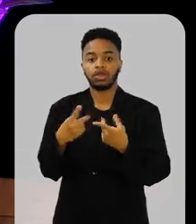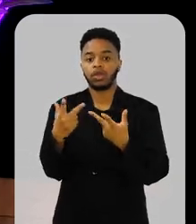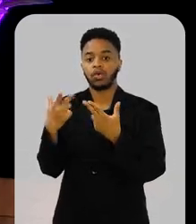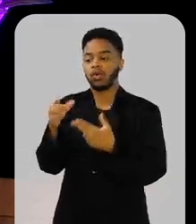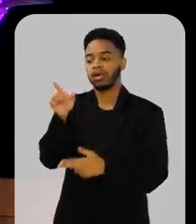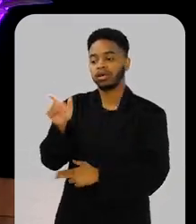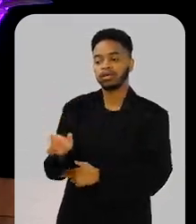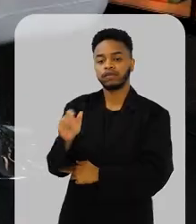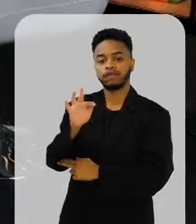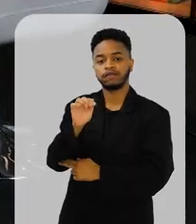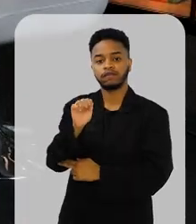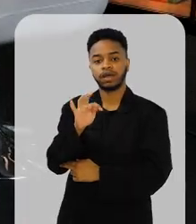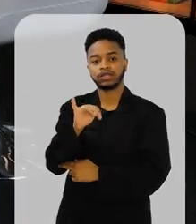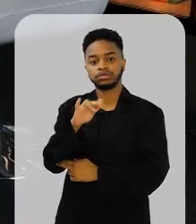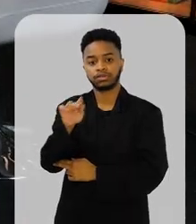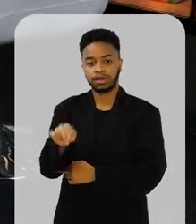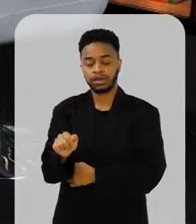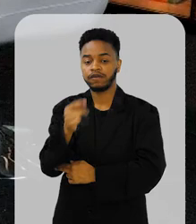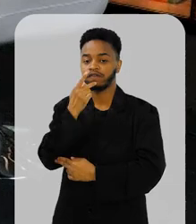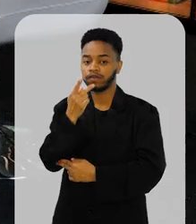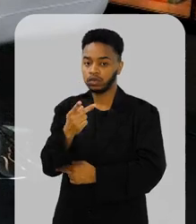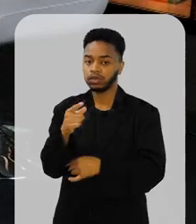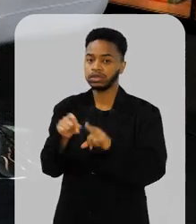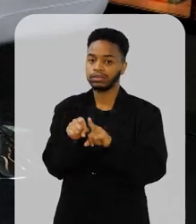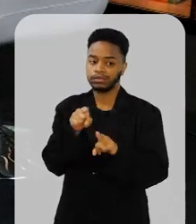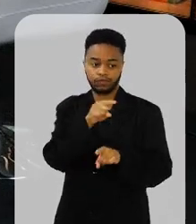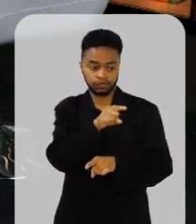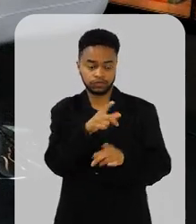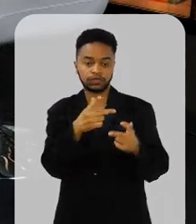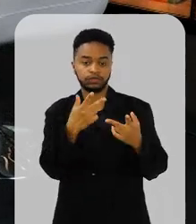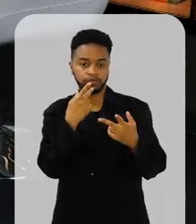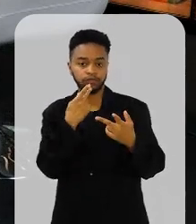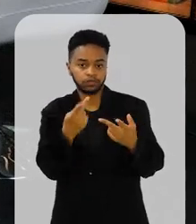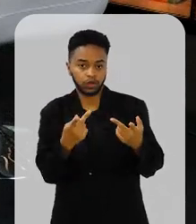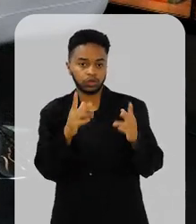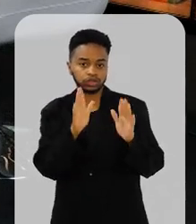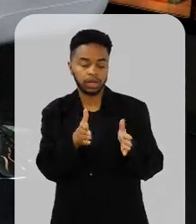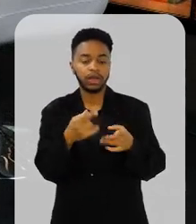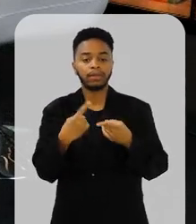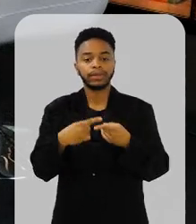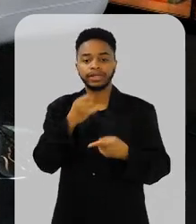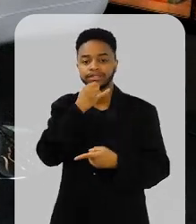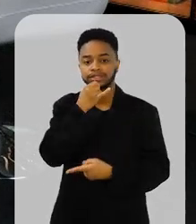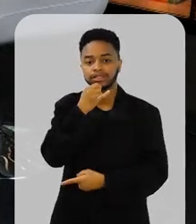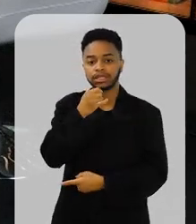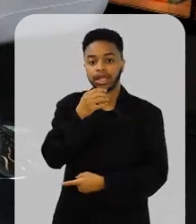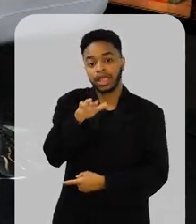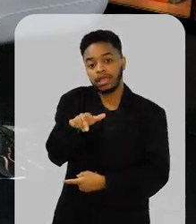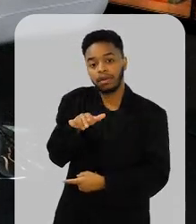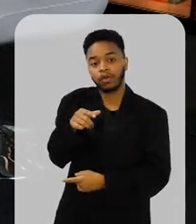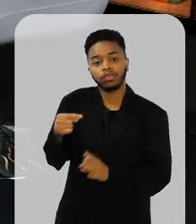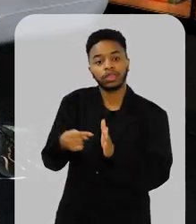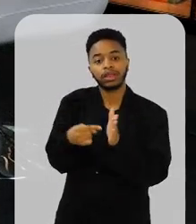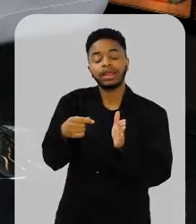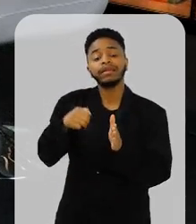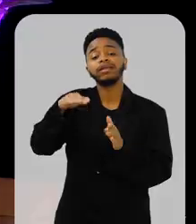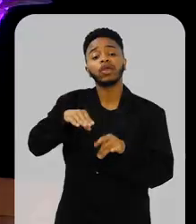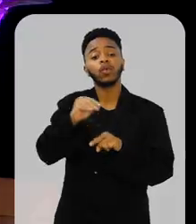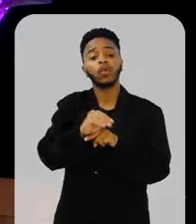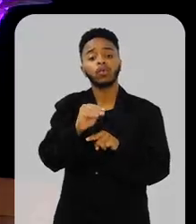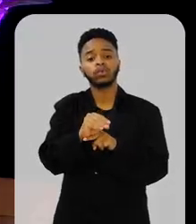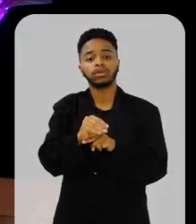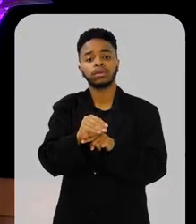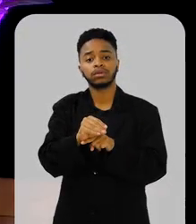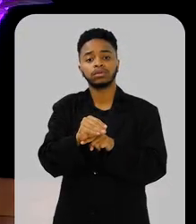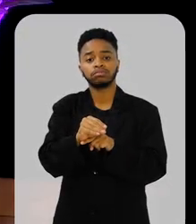doutora Fátima colocou, você também brilhantemente colocou, um irmão, uma irmã denuncia, mas quem cuida da pessoa